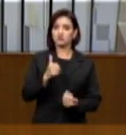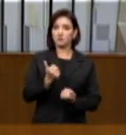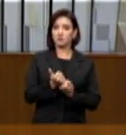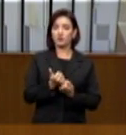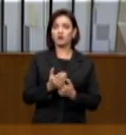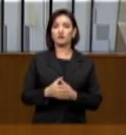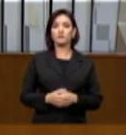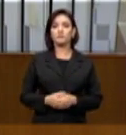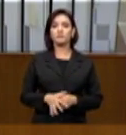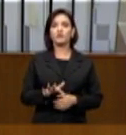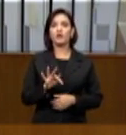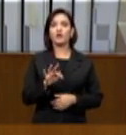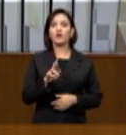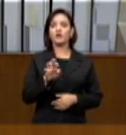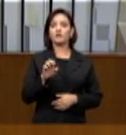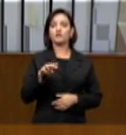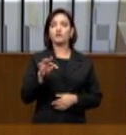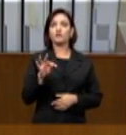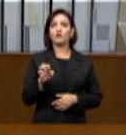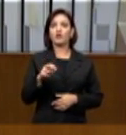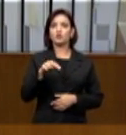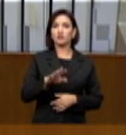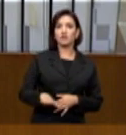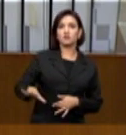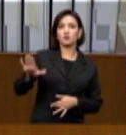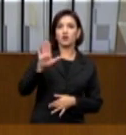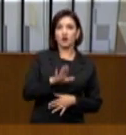pela Volta das Ferrovias, Ferrofrente,